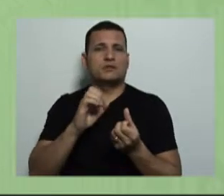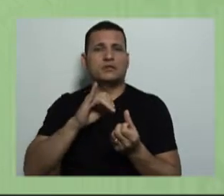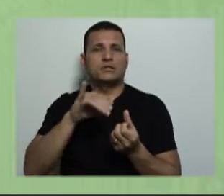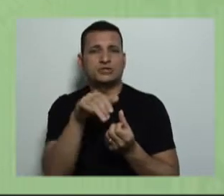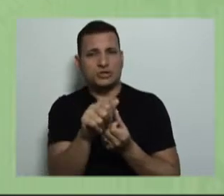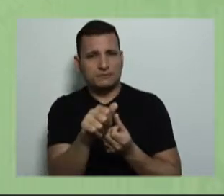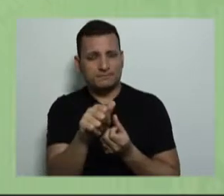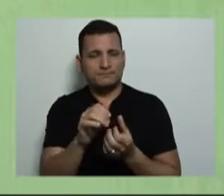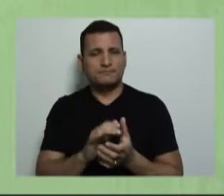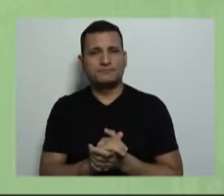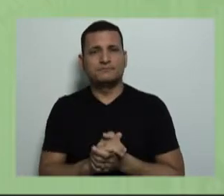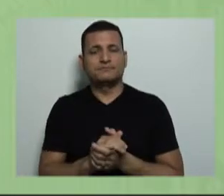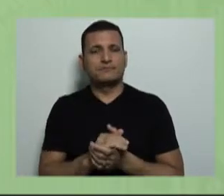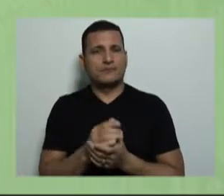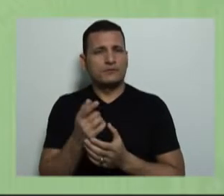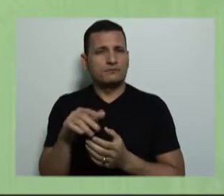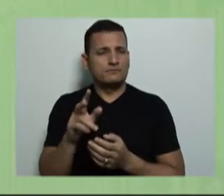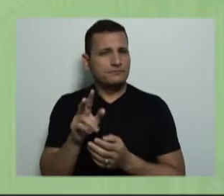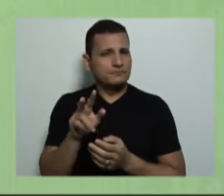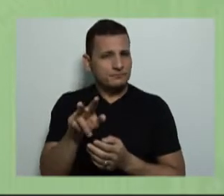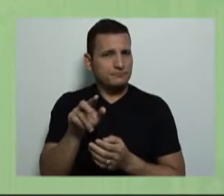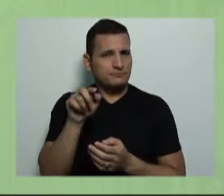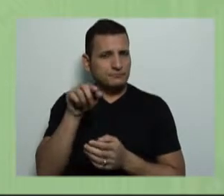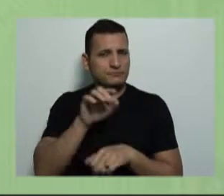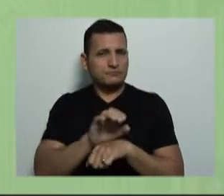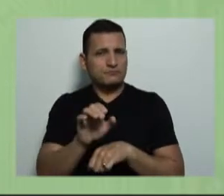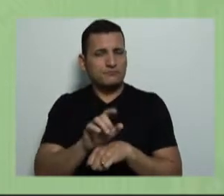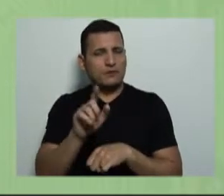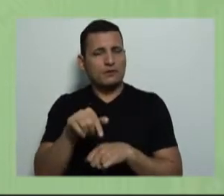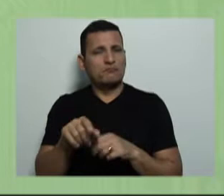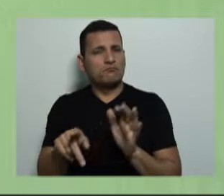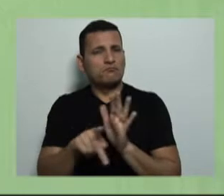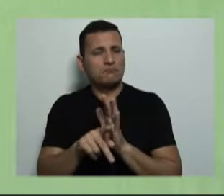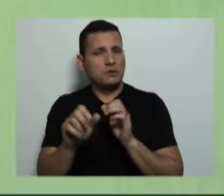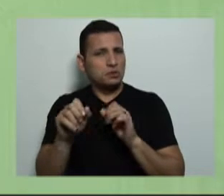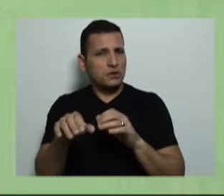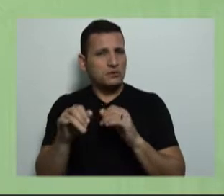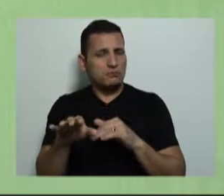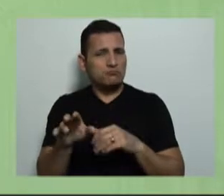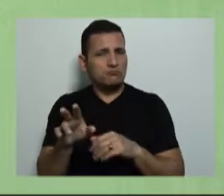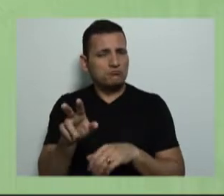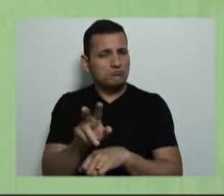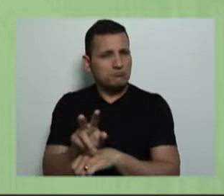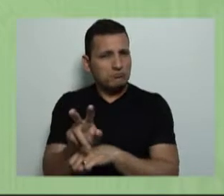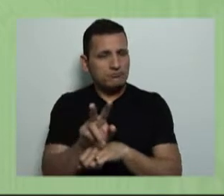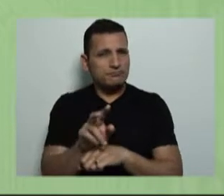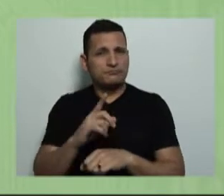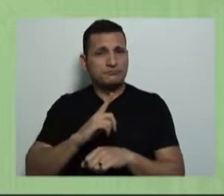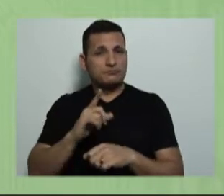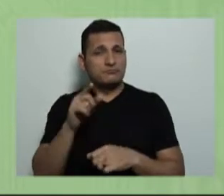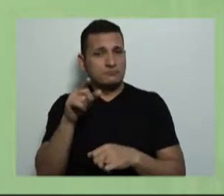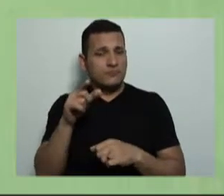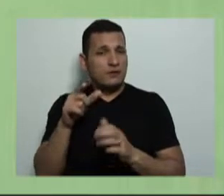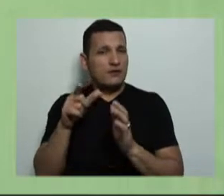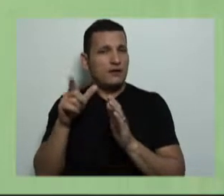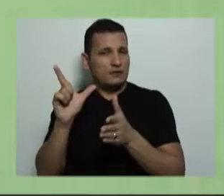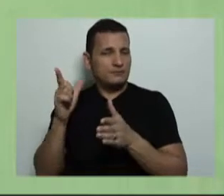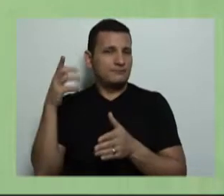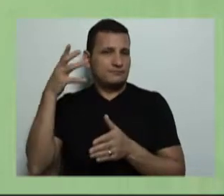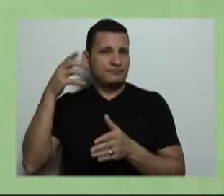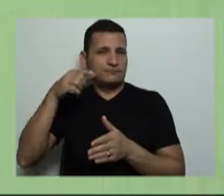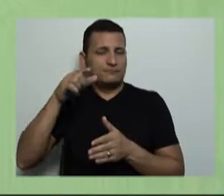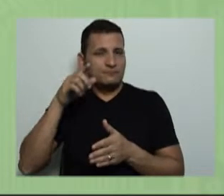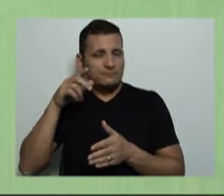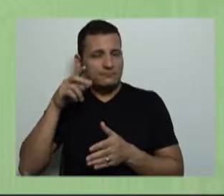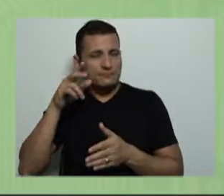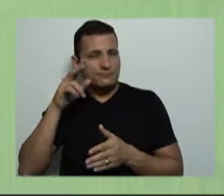ato educativo escolar supervisionado. Os senhores, na palestra anterior, não estavam falando de prática profissional